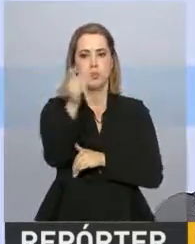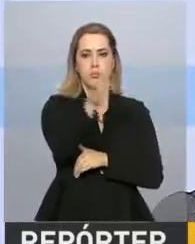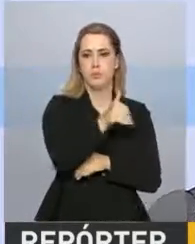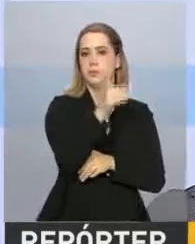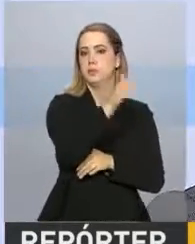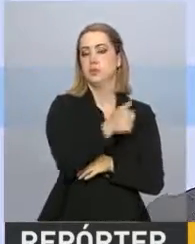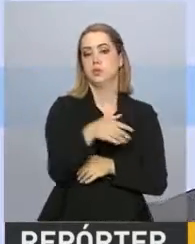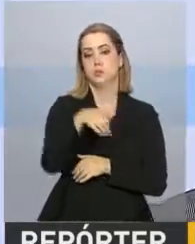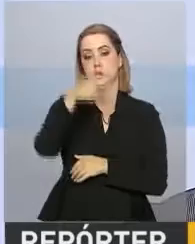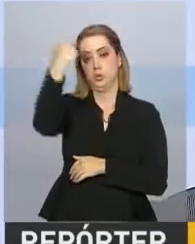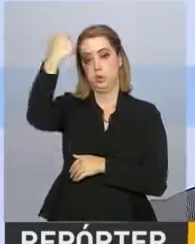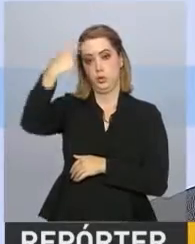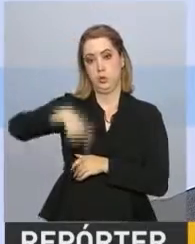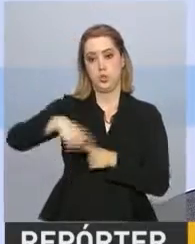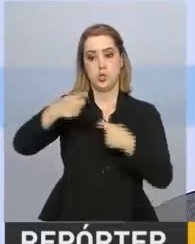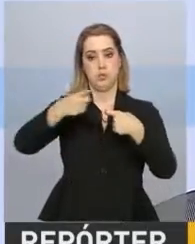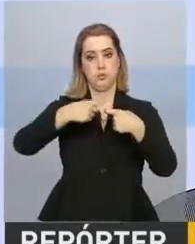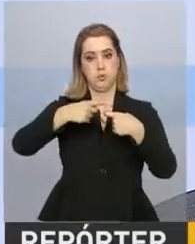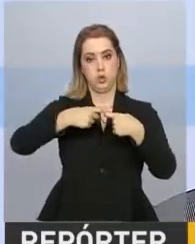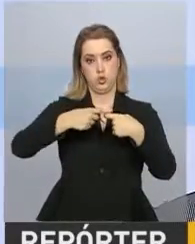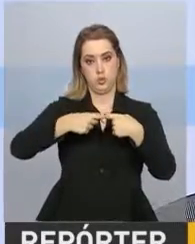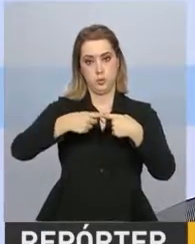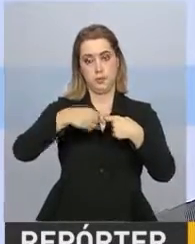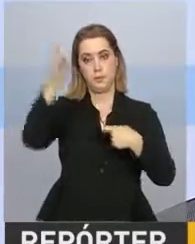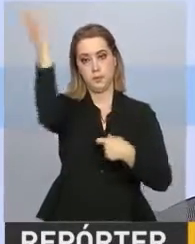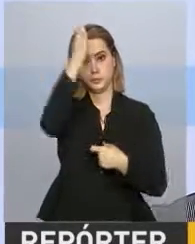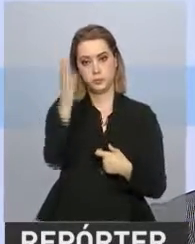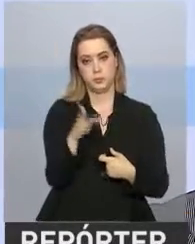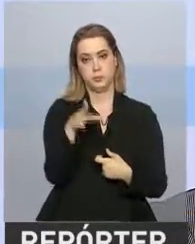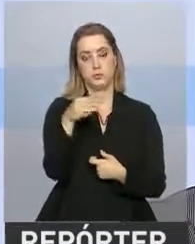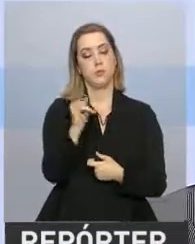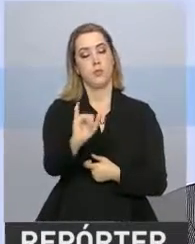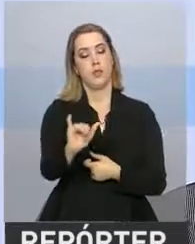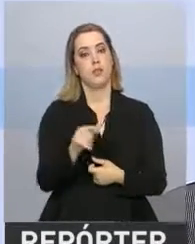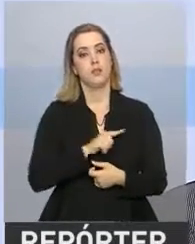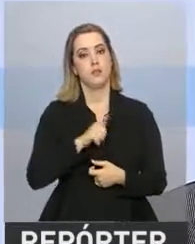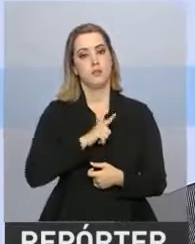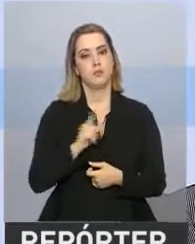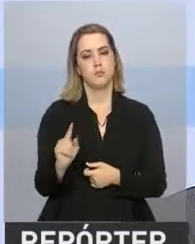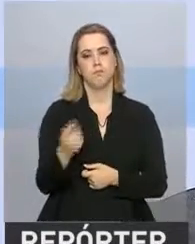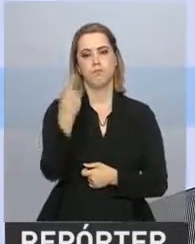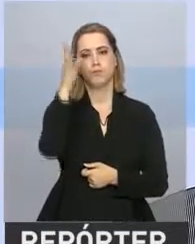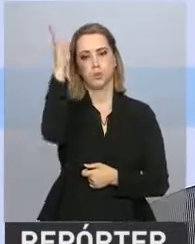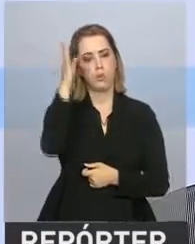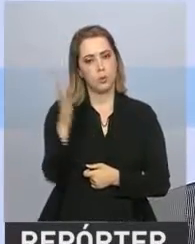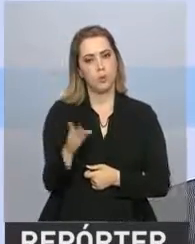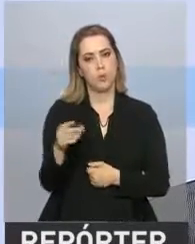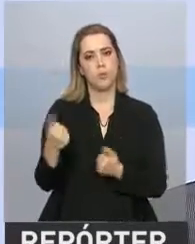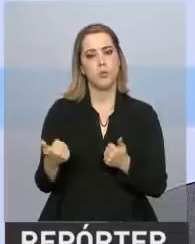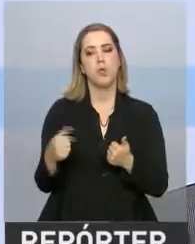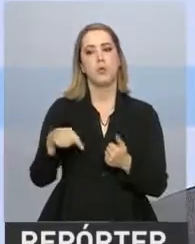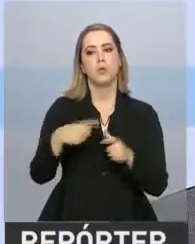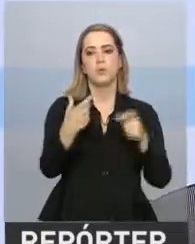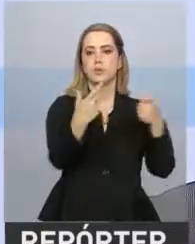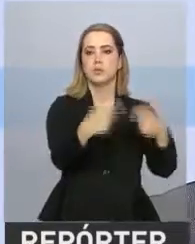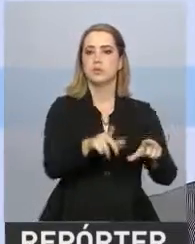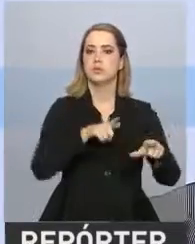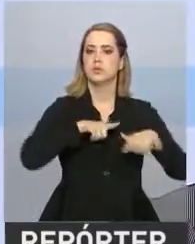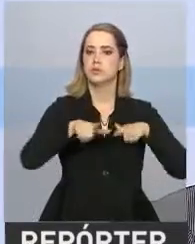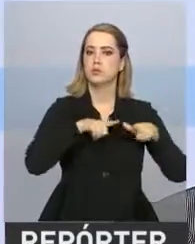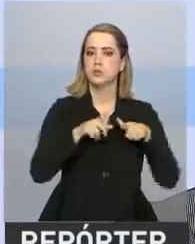brasileiros. Cada vez que médicos brasileiros ocupam os postos, nós solicitamos menos reposição